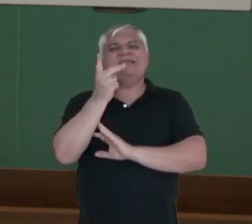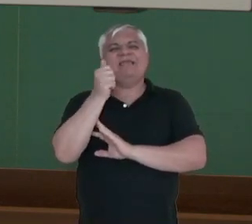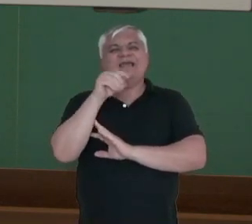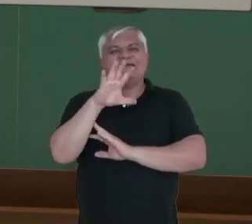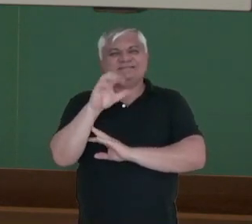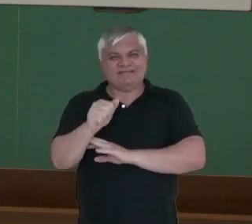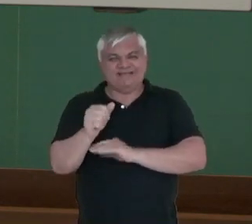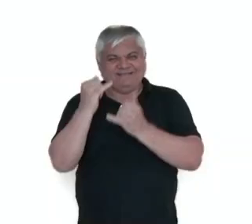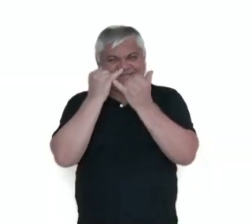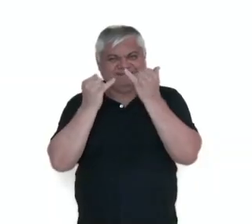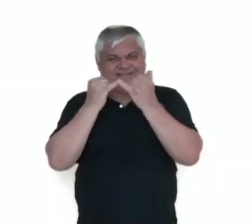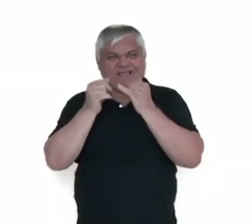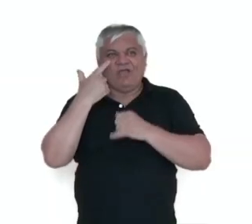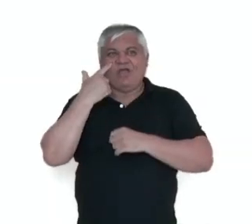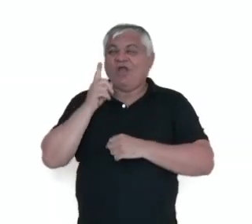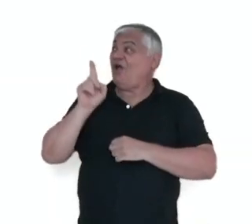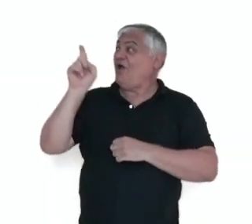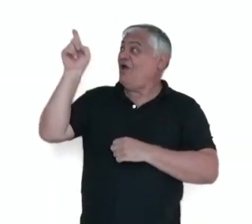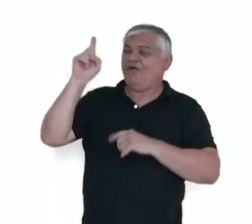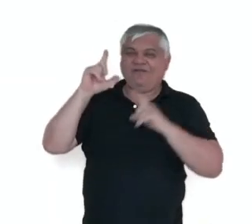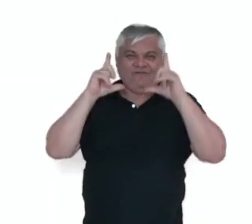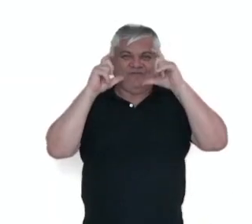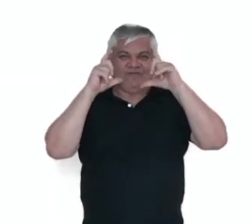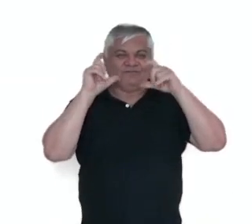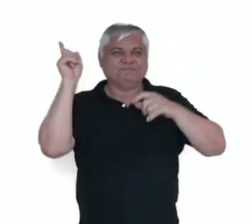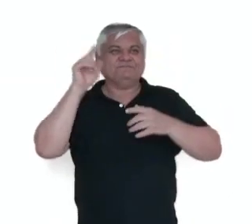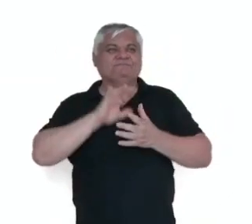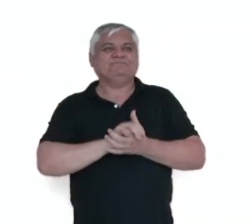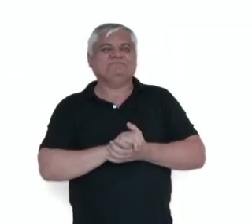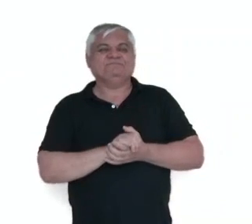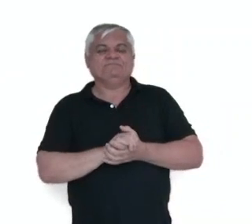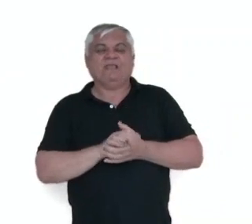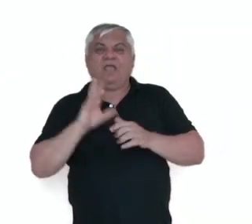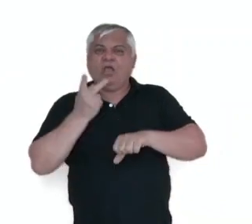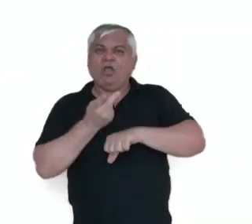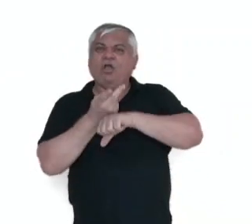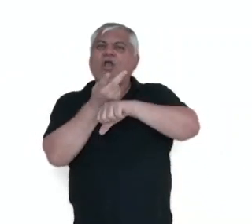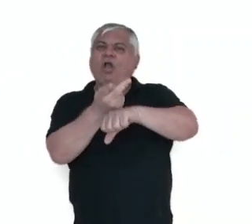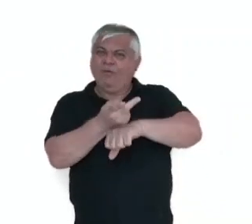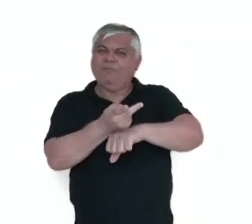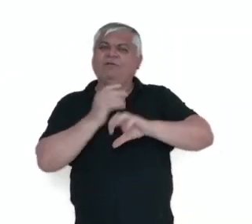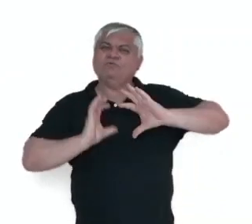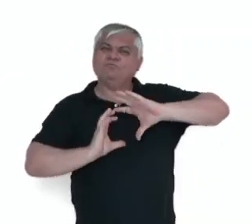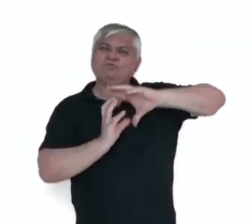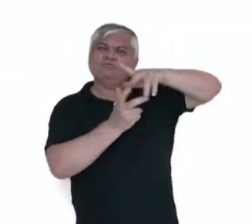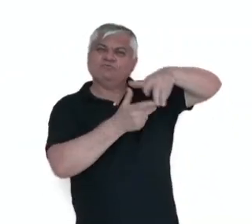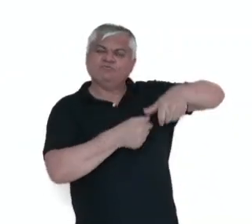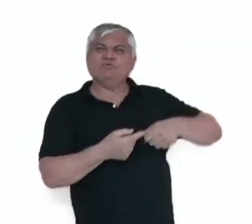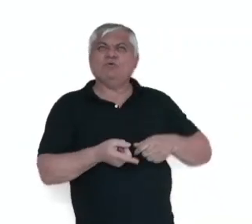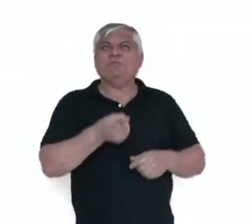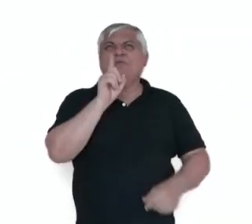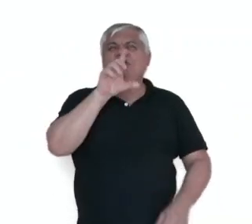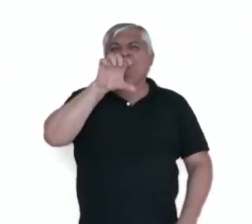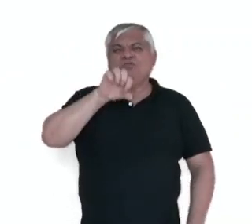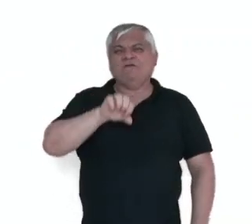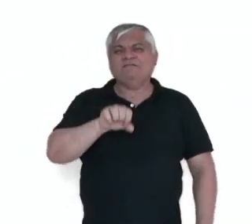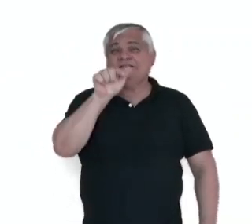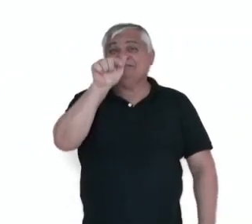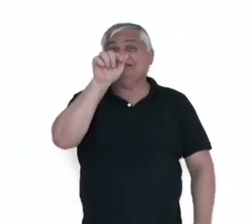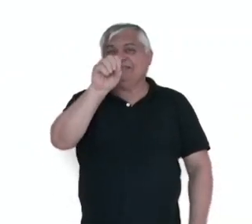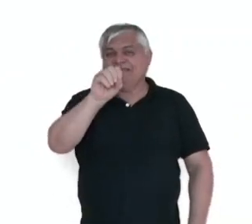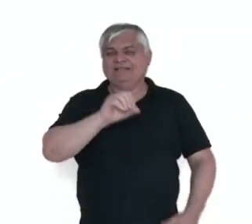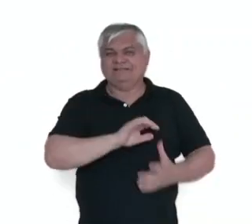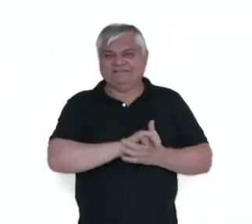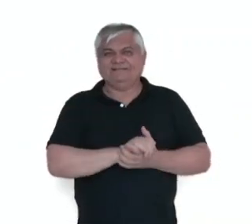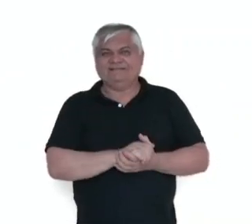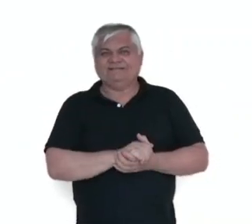essa imagem aí, essa imagem é uma imagem da Copa do Mundo, o final da Copa do Mundo de 1970.